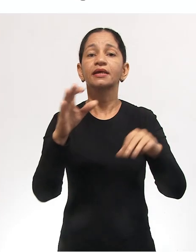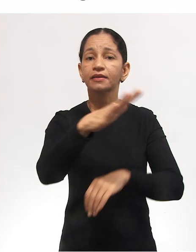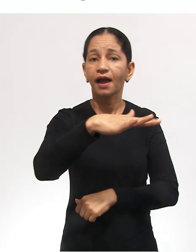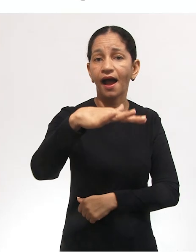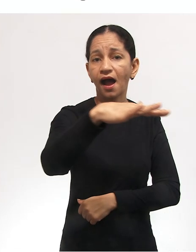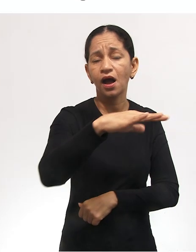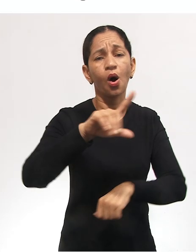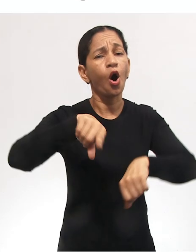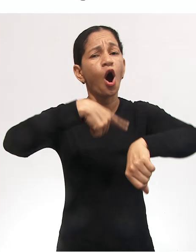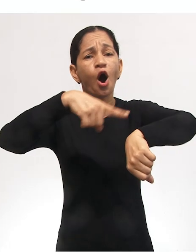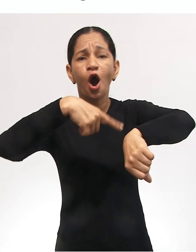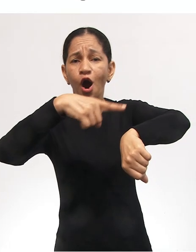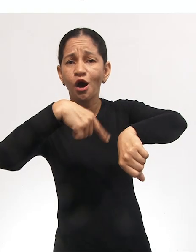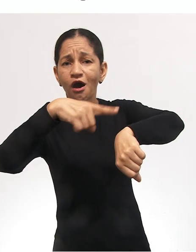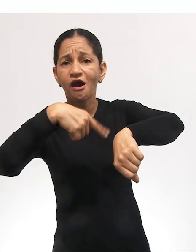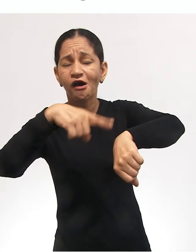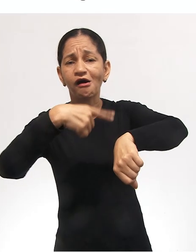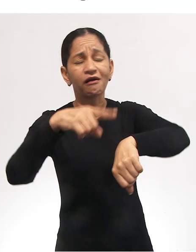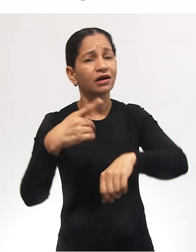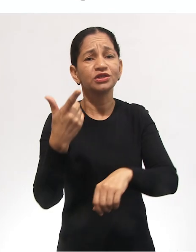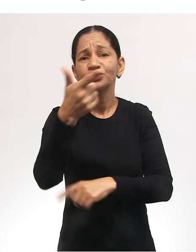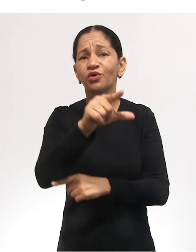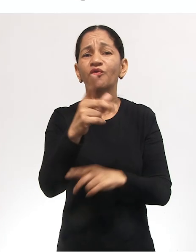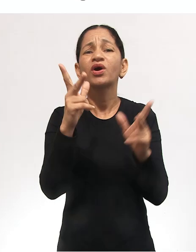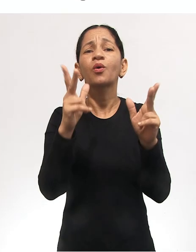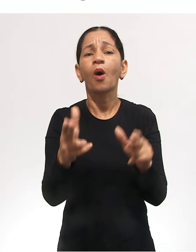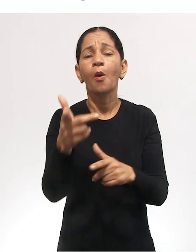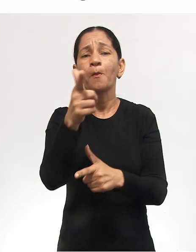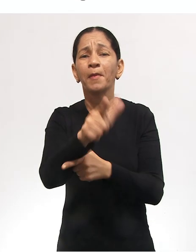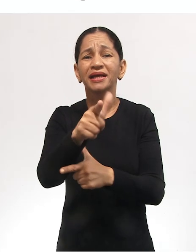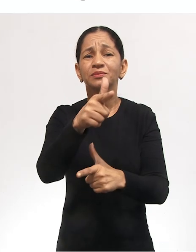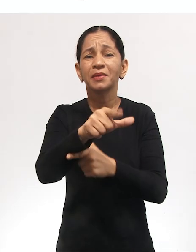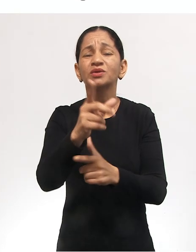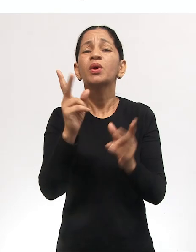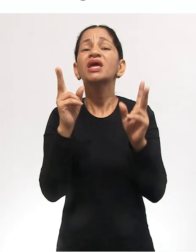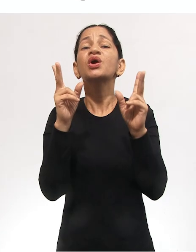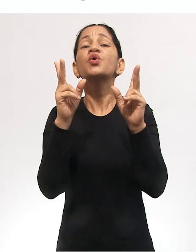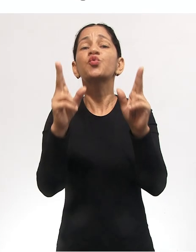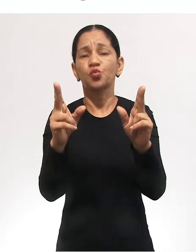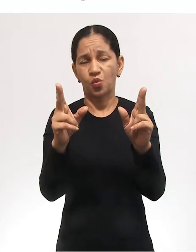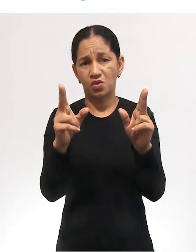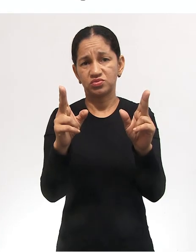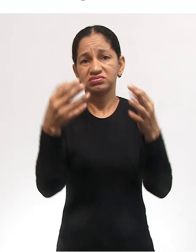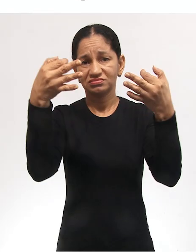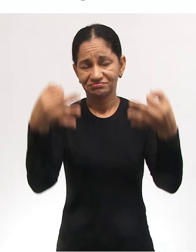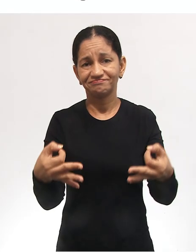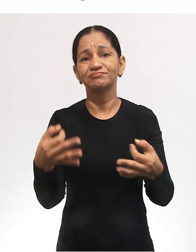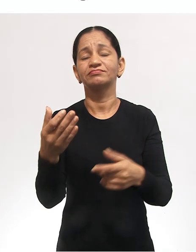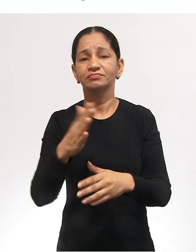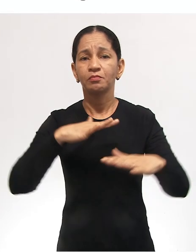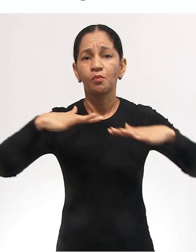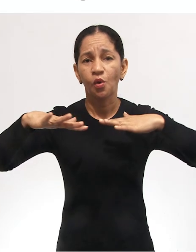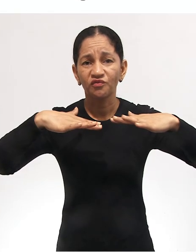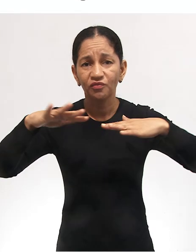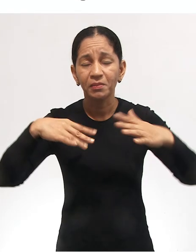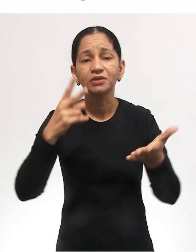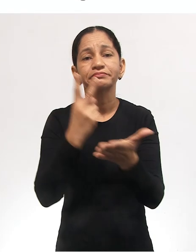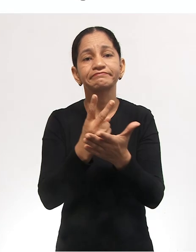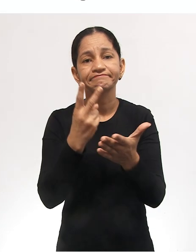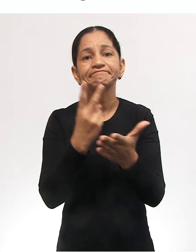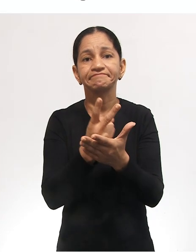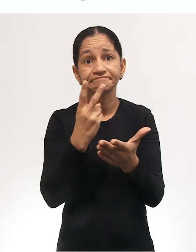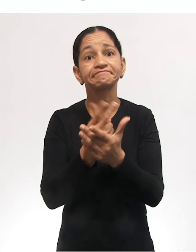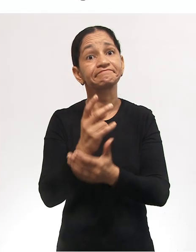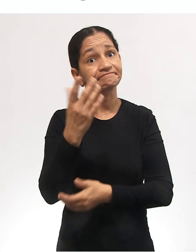por horas, trabalhando em exercícios, em atividades, né, repetitivas, por exemplo. Então, quando foi pensado